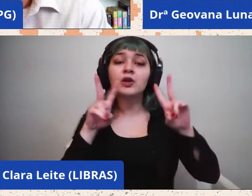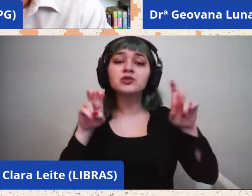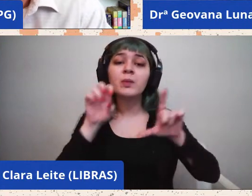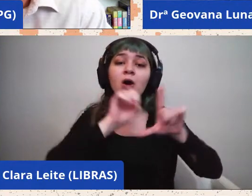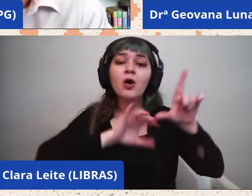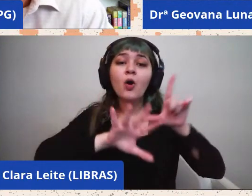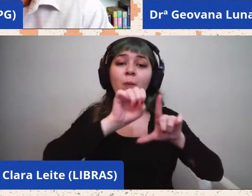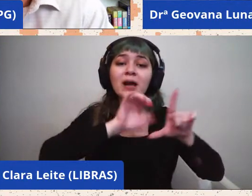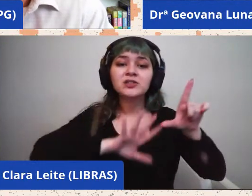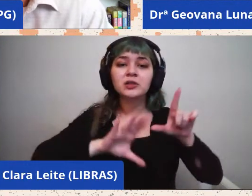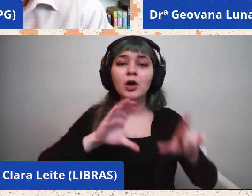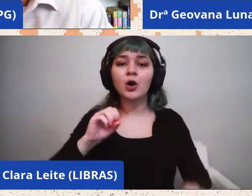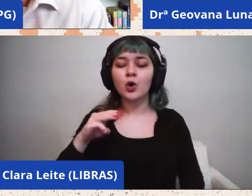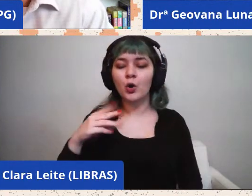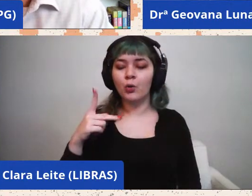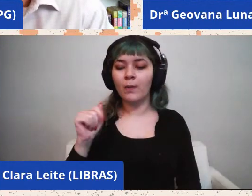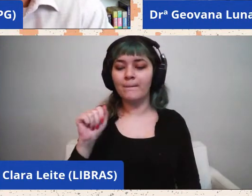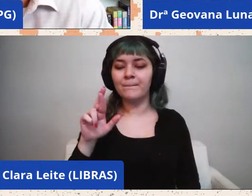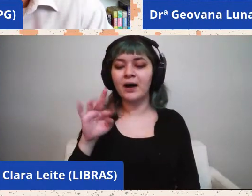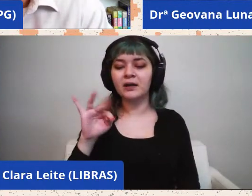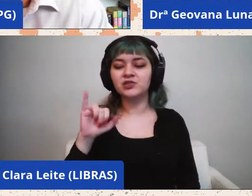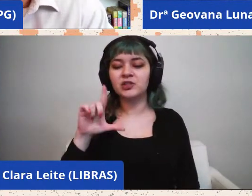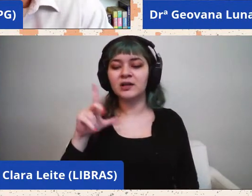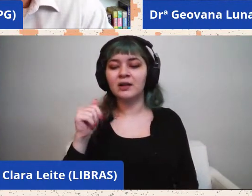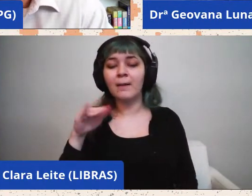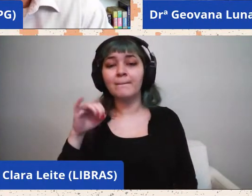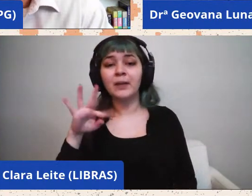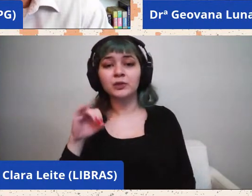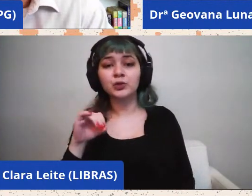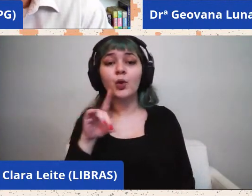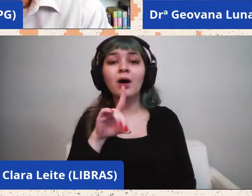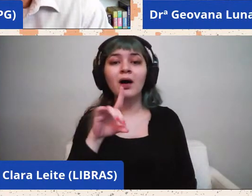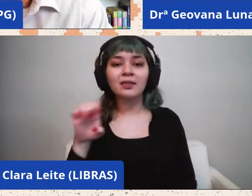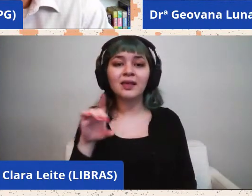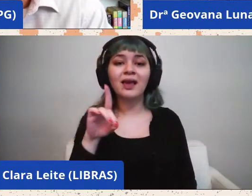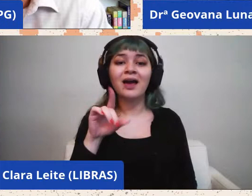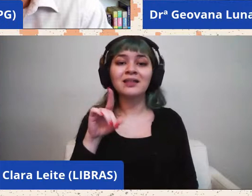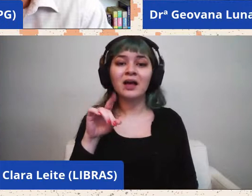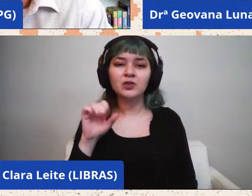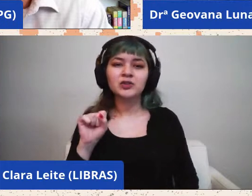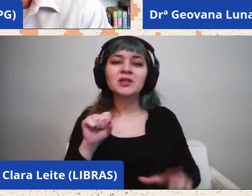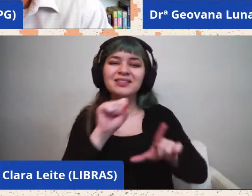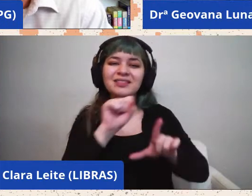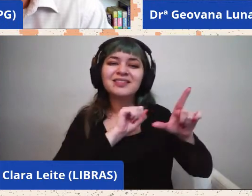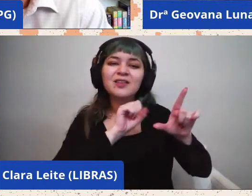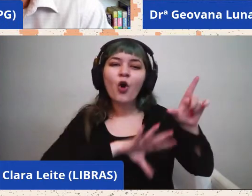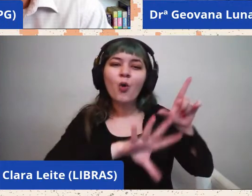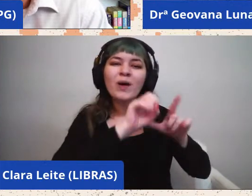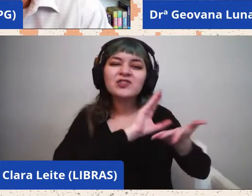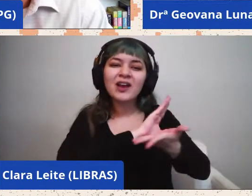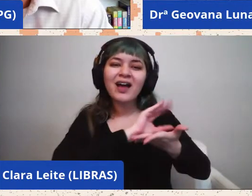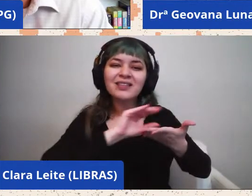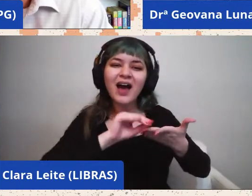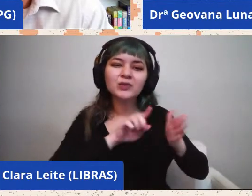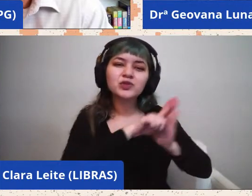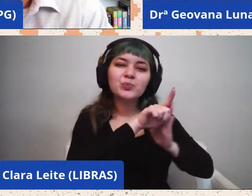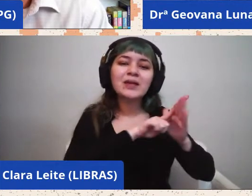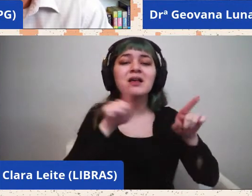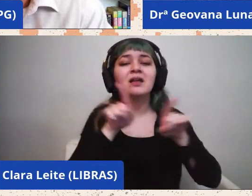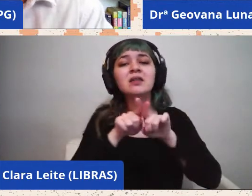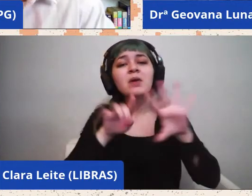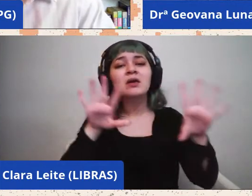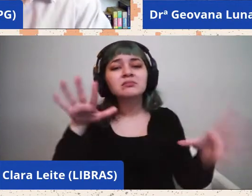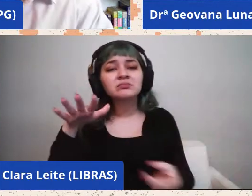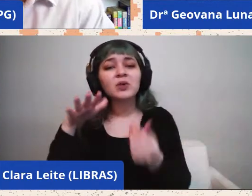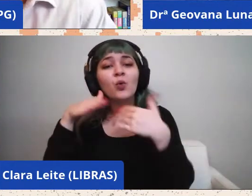de dados. Então, a ideia de compartilhar dados de pesquisa, de disponibilizá-los em repositórios, ela é